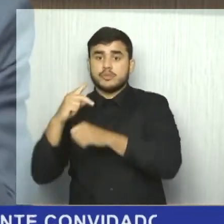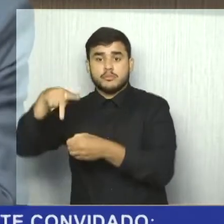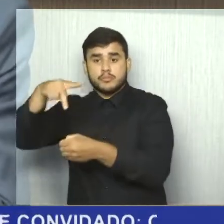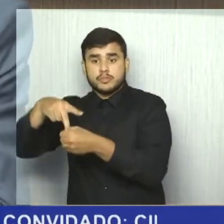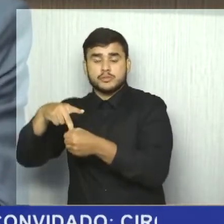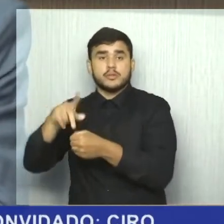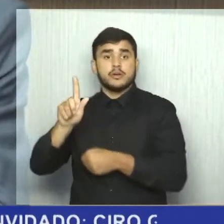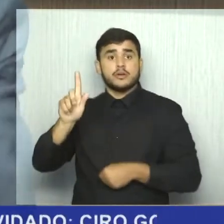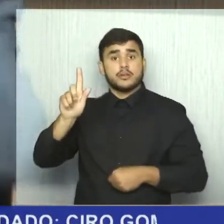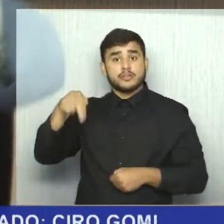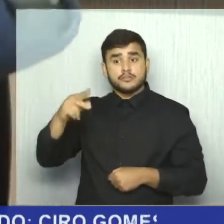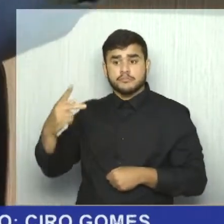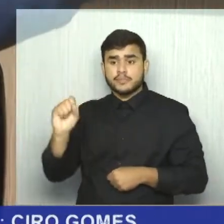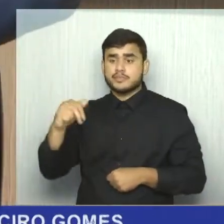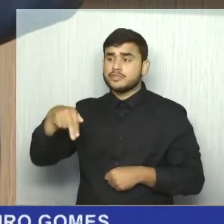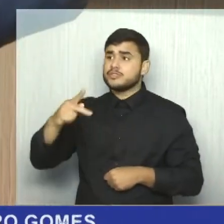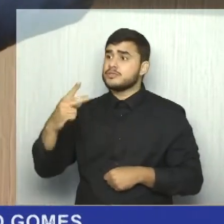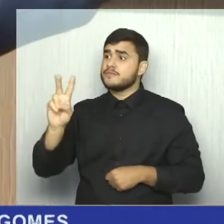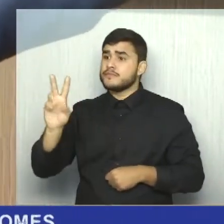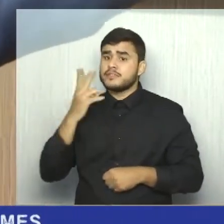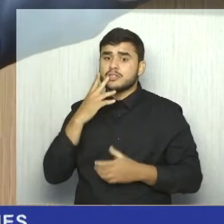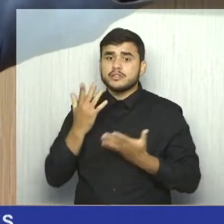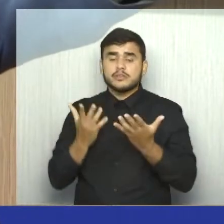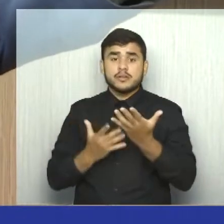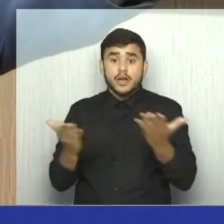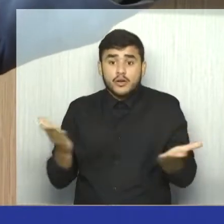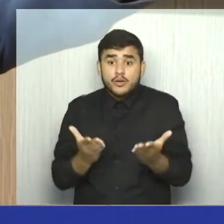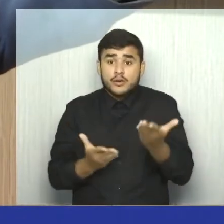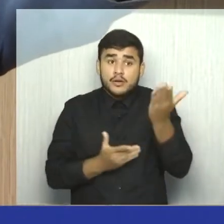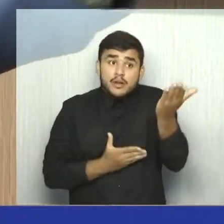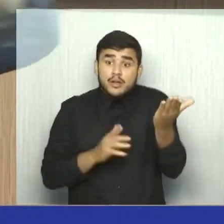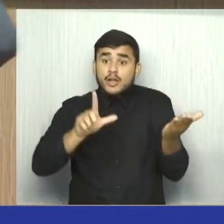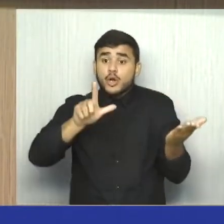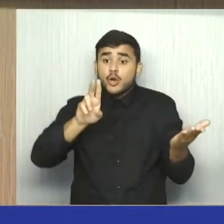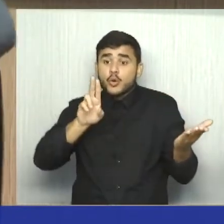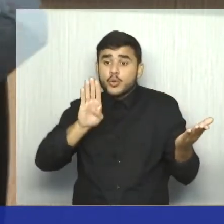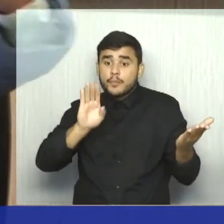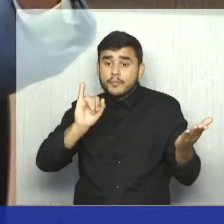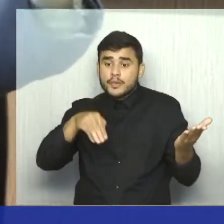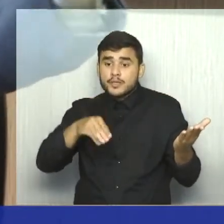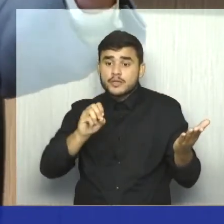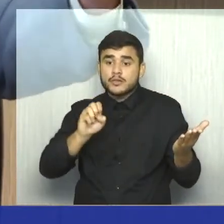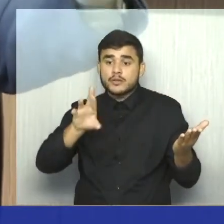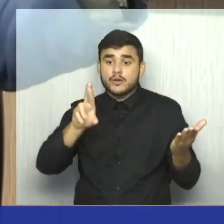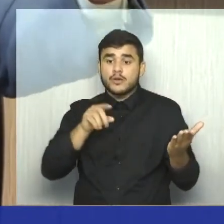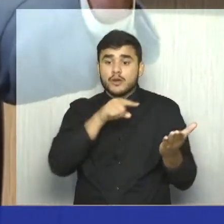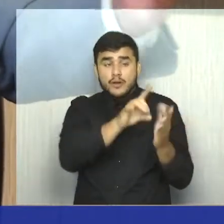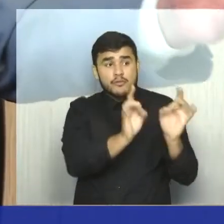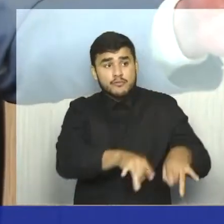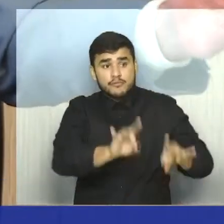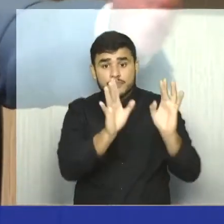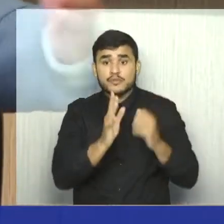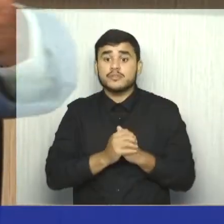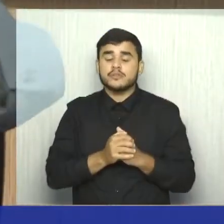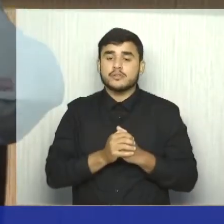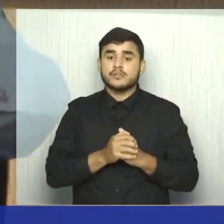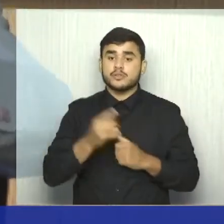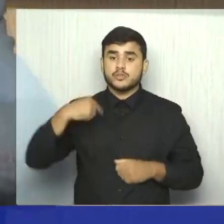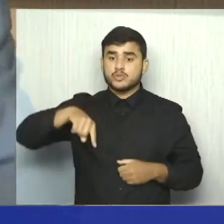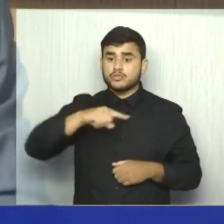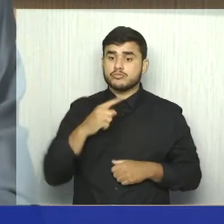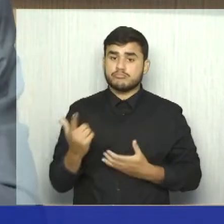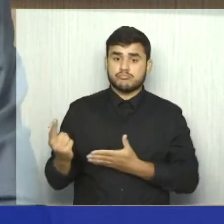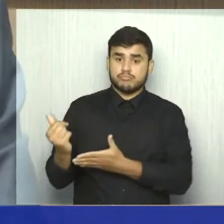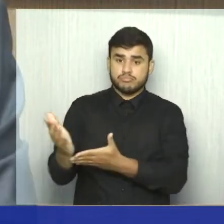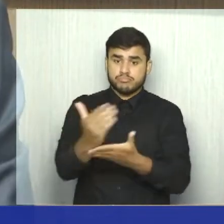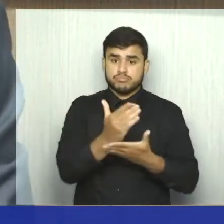Meus companheiros acabaram de vender a Lubinor. Ninguém daqui sabe, mas a Lubinor foi financiada com dinheiro de todos os